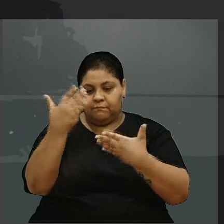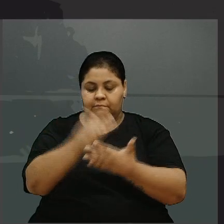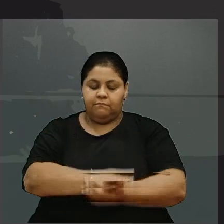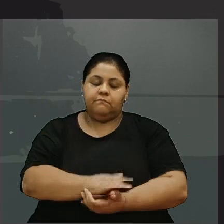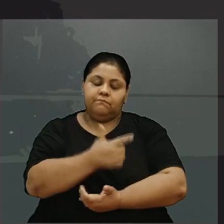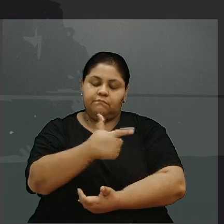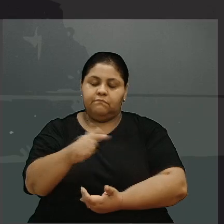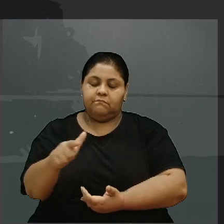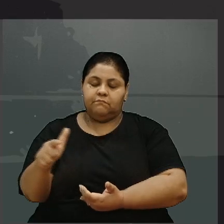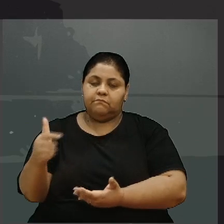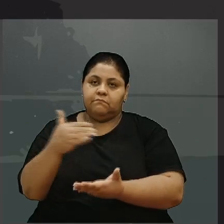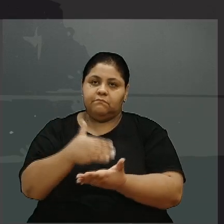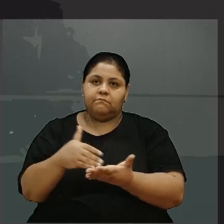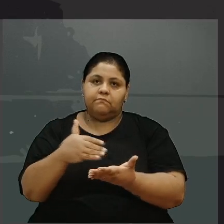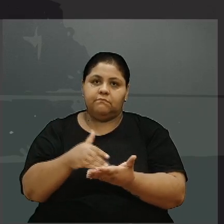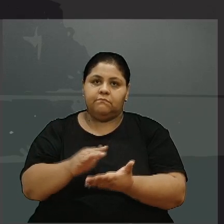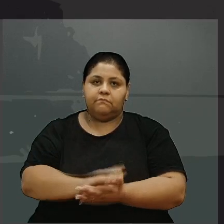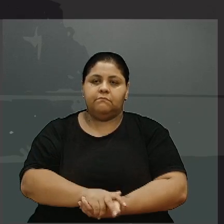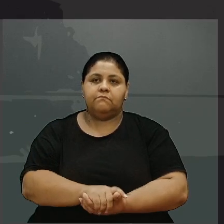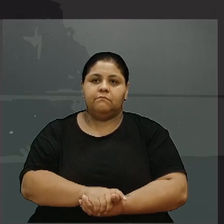demais secretariais e as